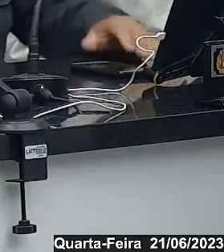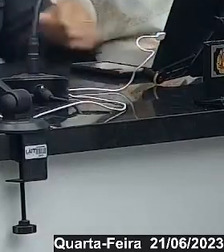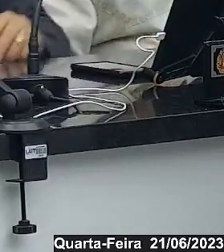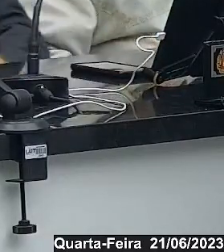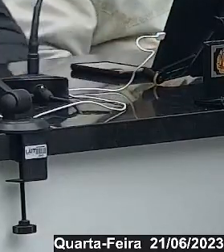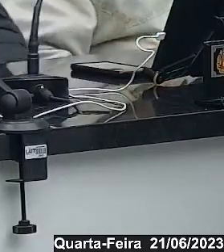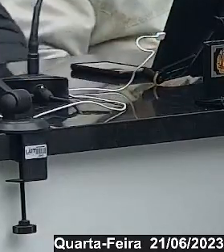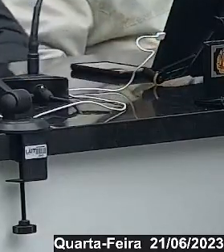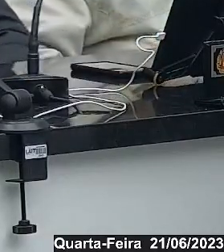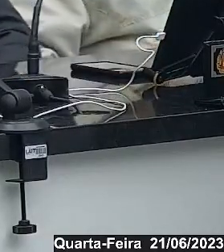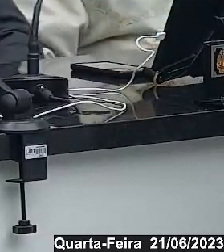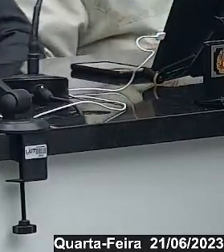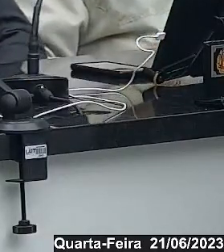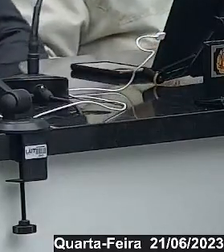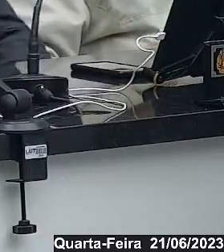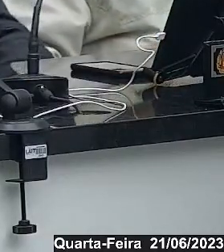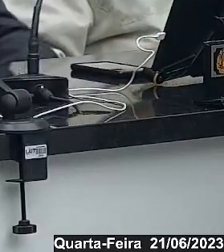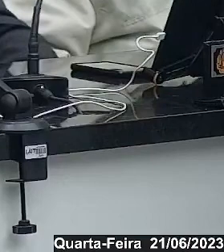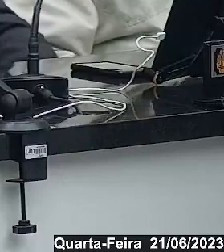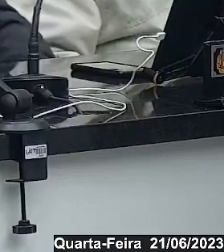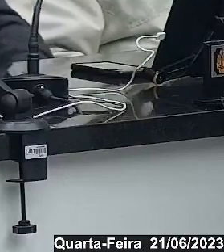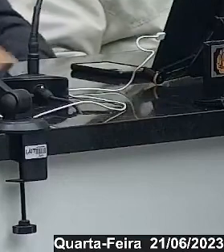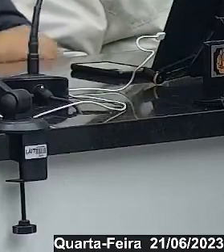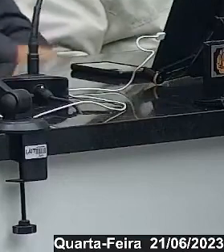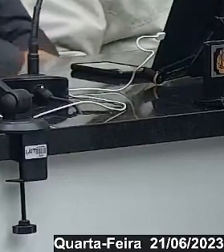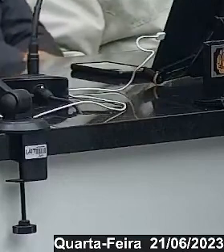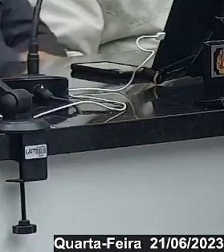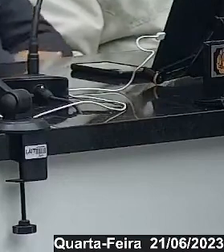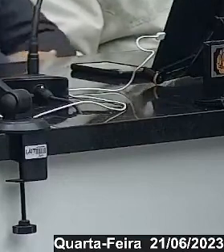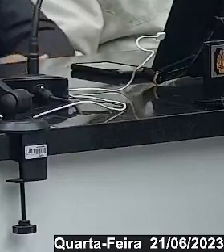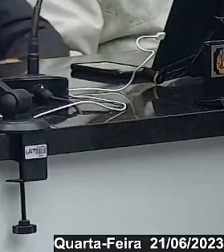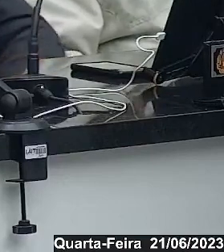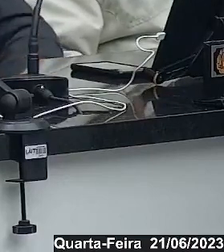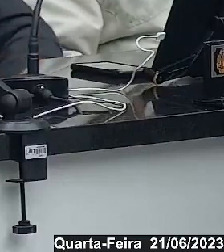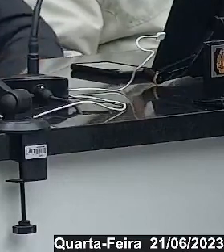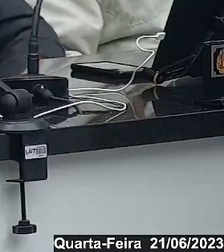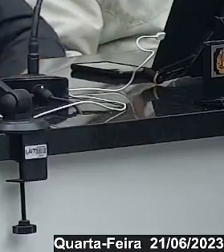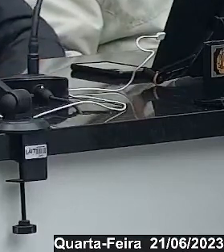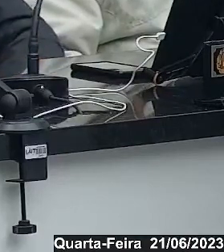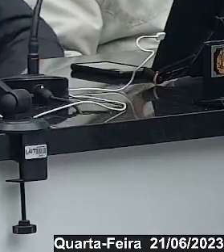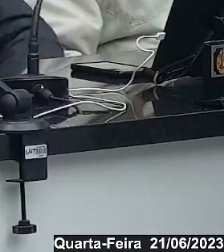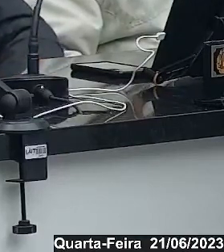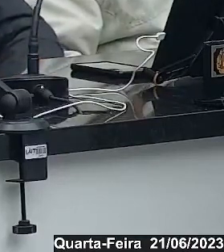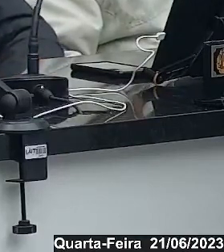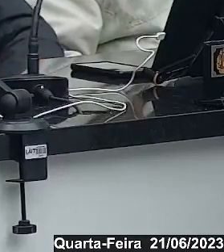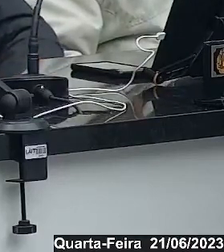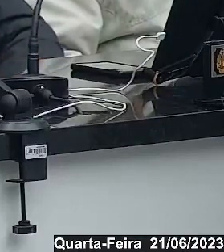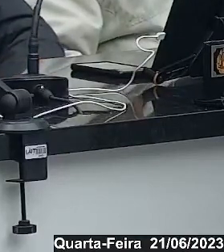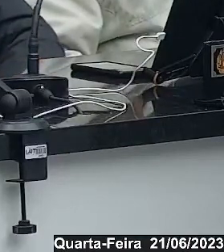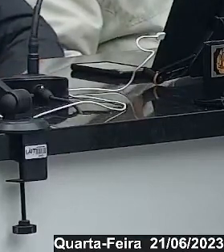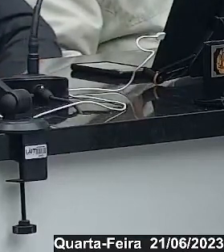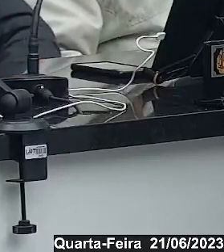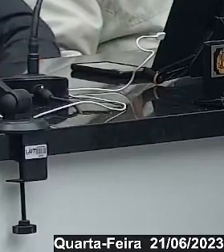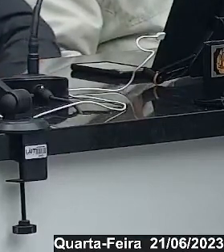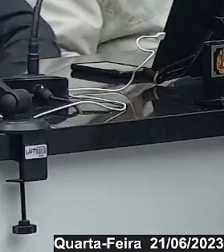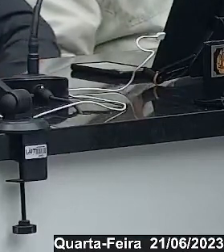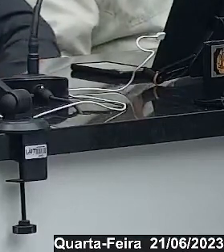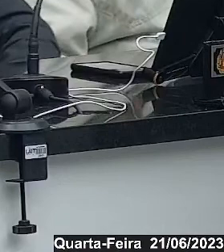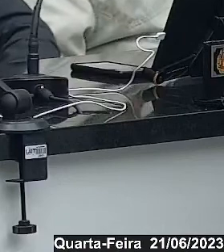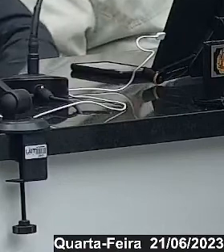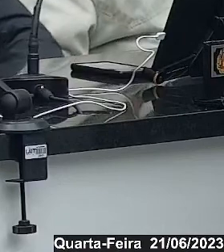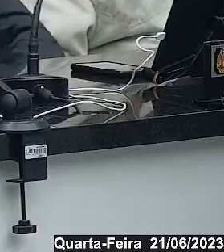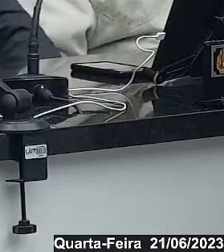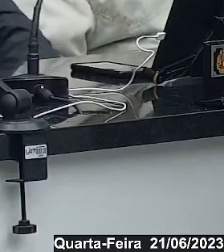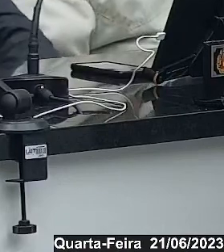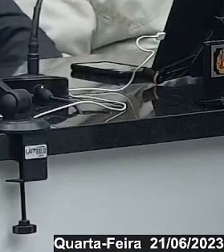Tá bom, obrigado, primeiro passo, depois... Tá bom, obrigado, a gente conversa mais. E quero agradecer também o time do Pinheirinho, lá o Leão dos Morros, que foi o